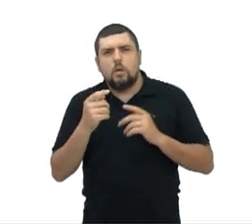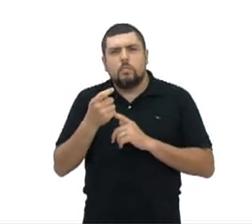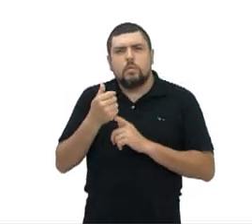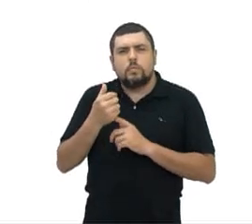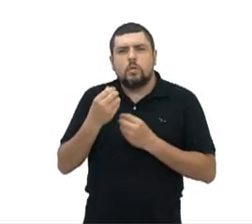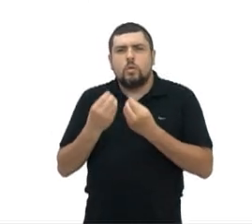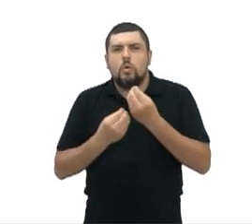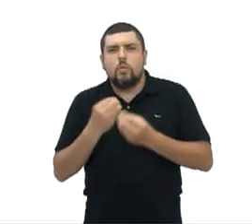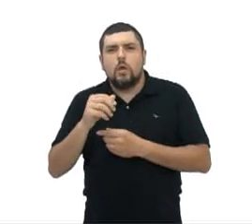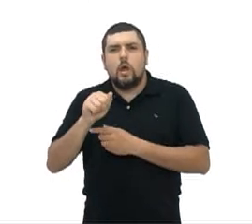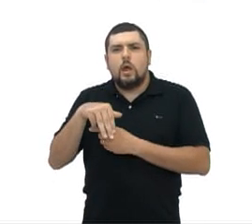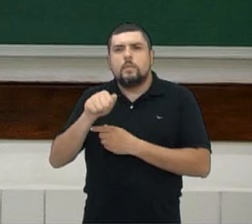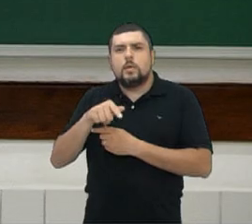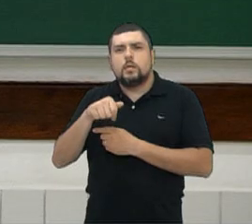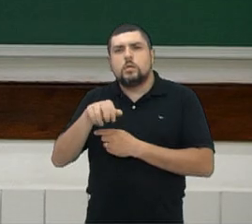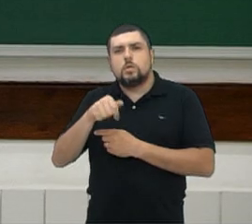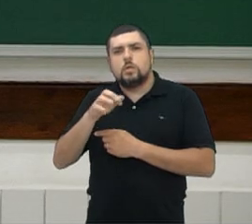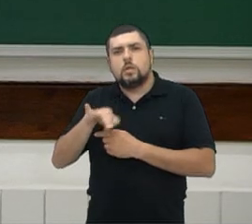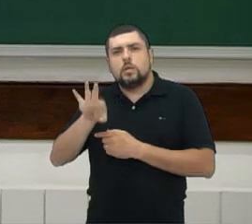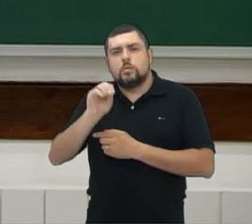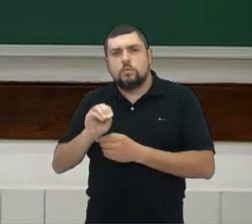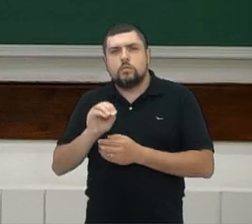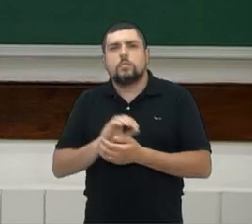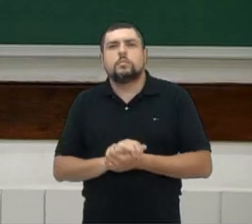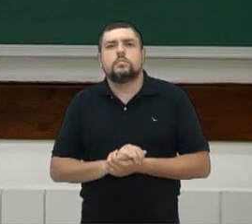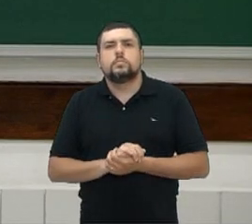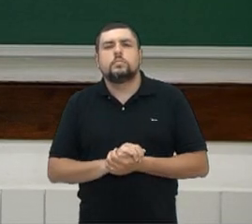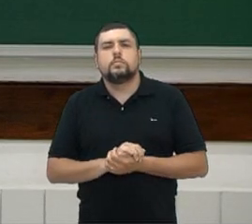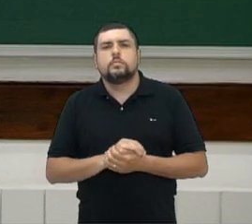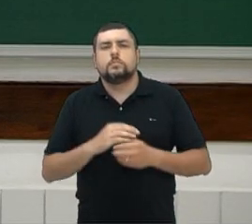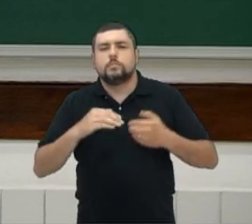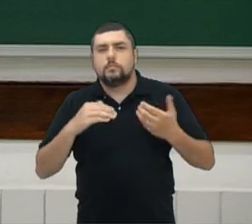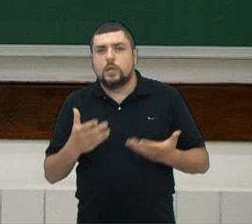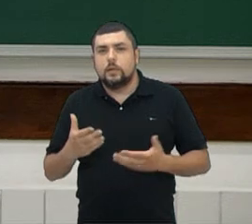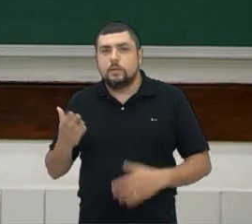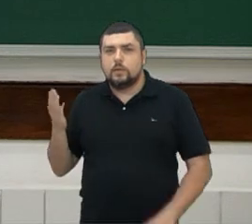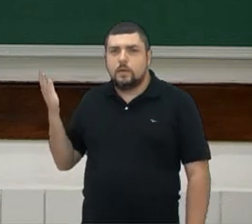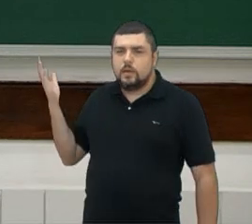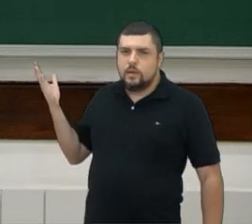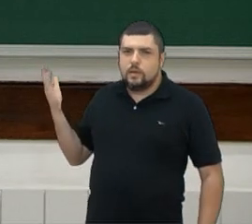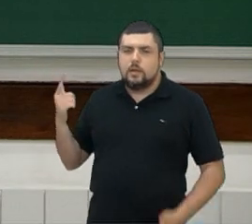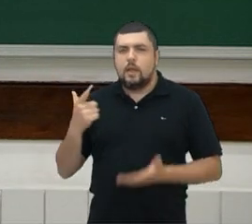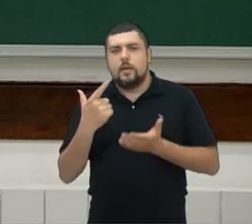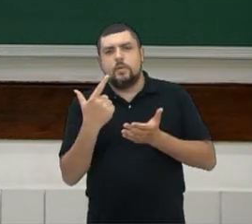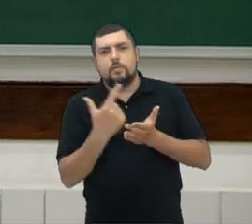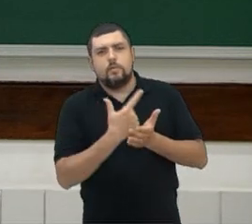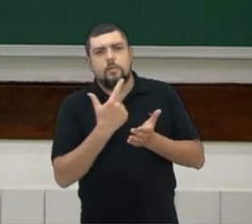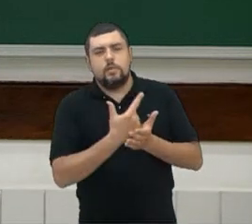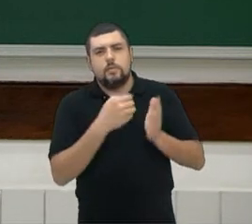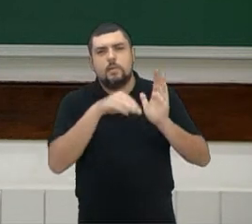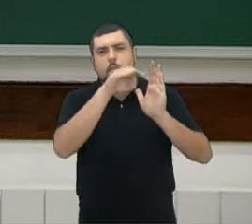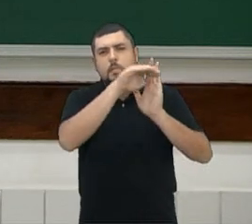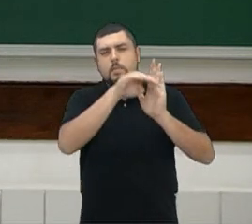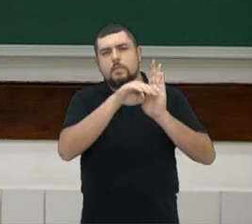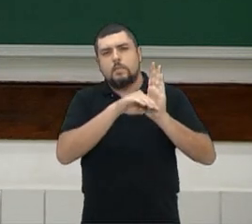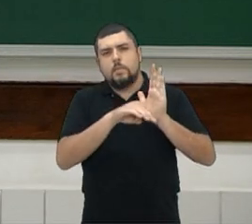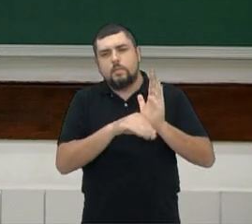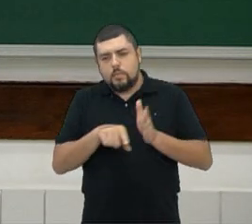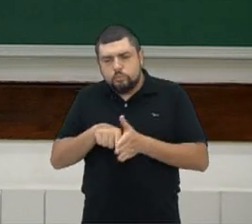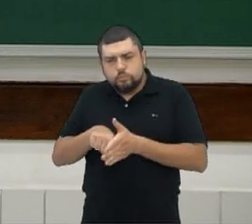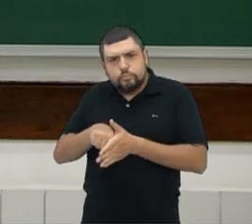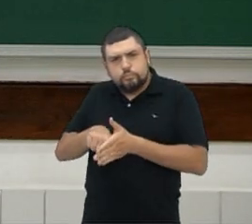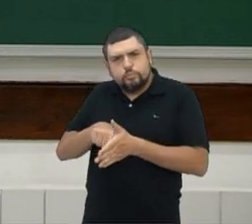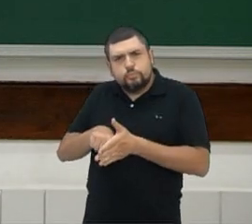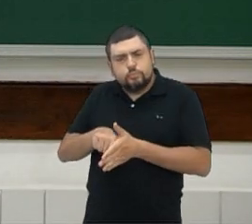de Amanixaqueto. Referências, Boulos, Jaime, professora Cunha, professora Sônia de